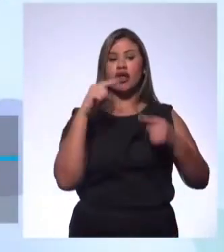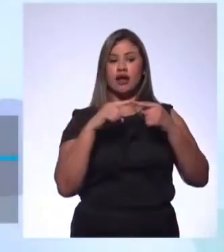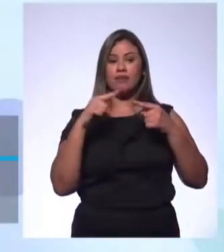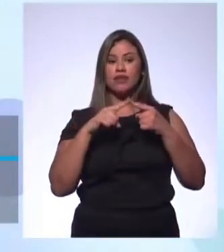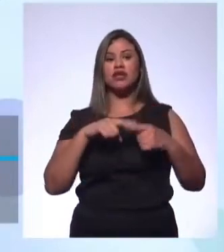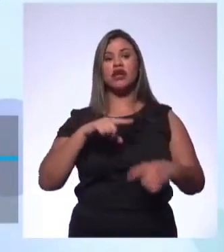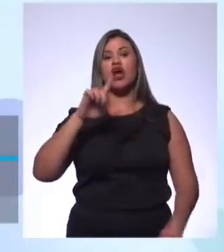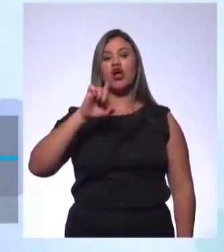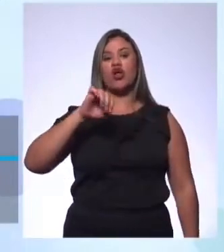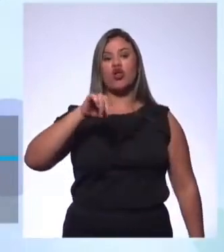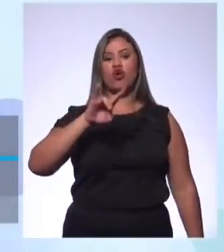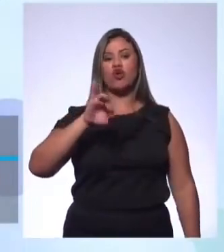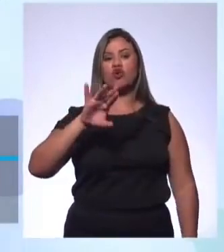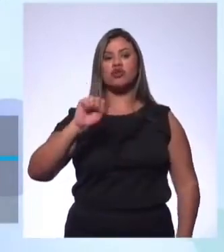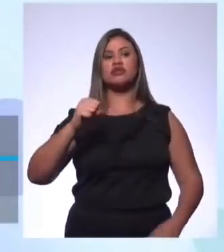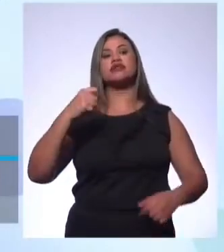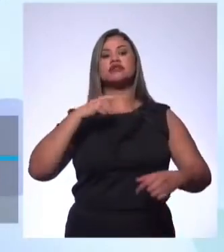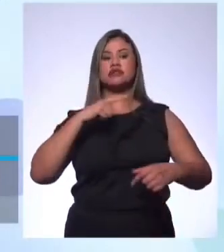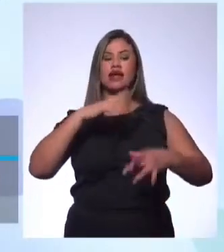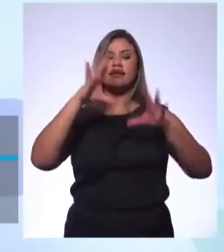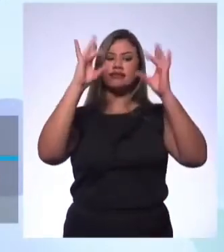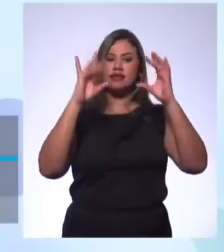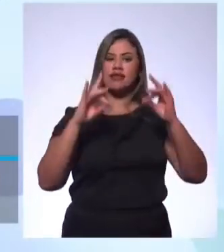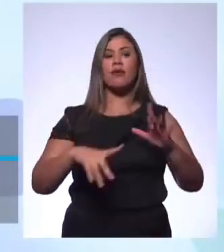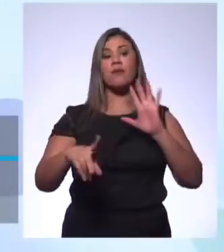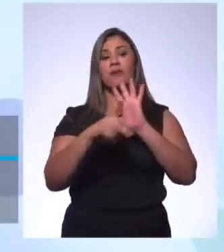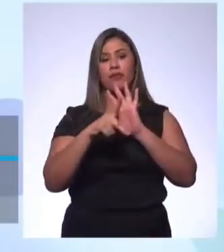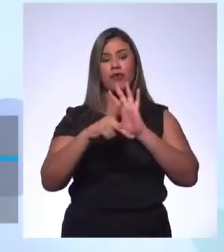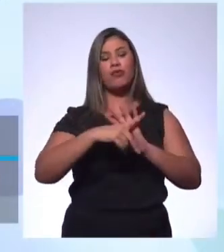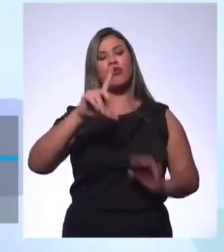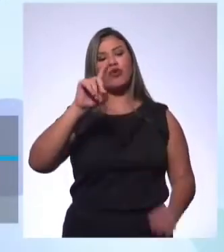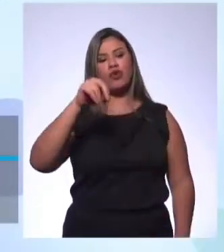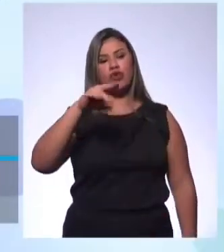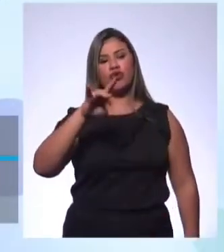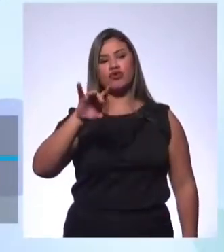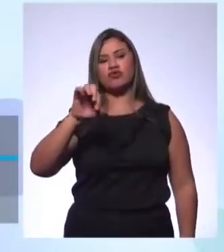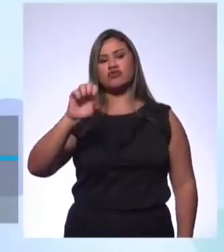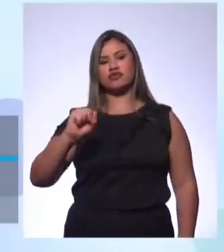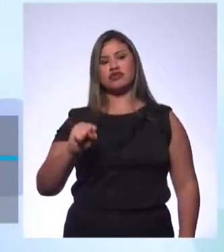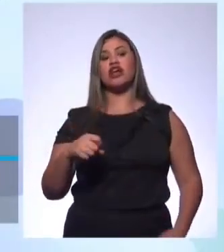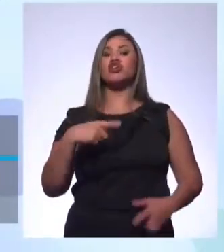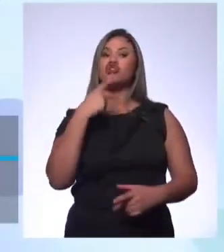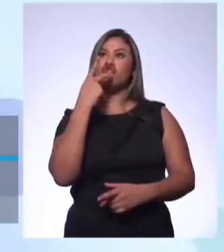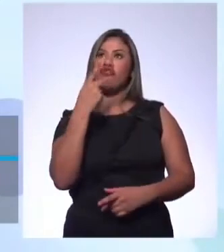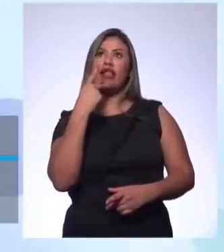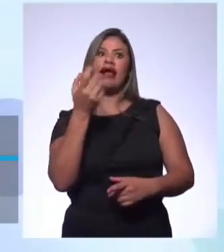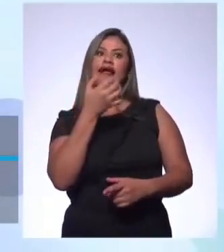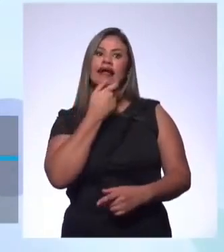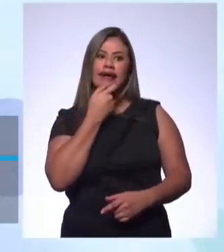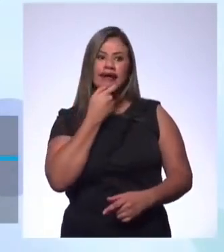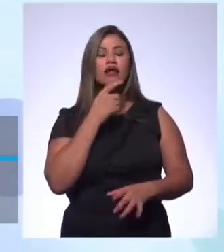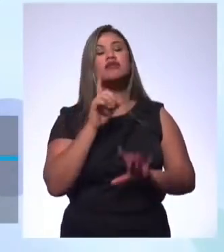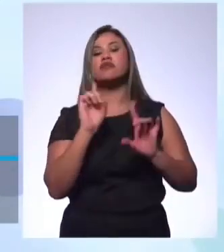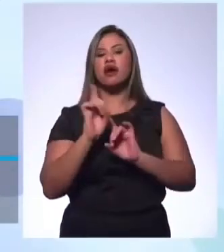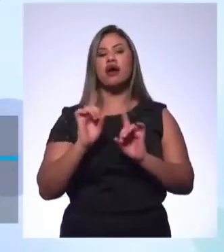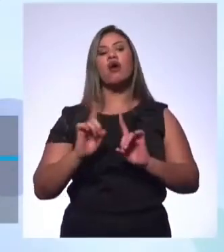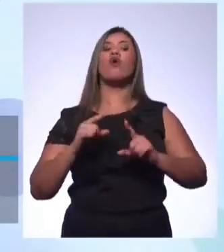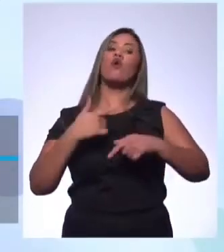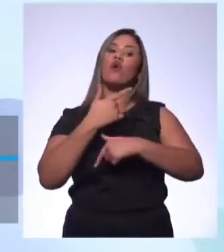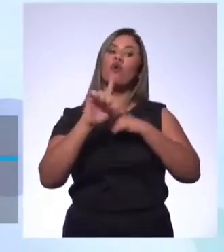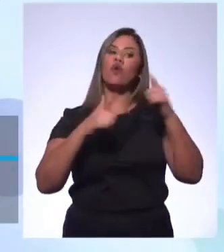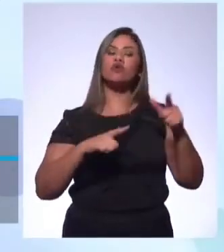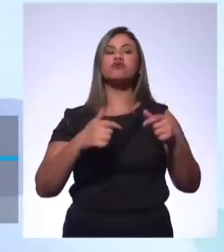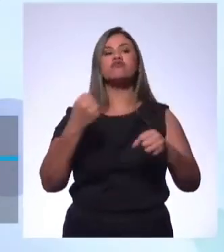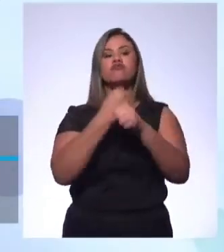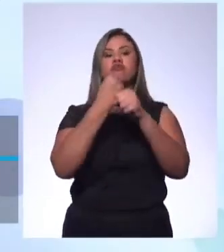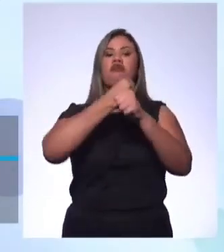as especificidades de um lugar como Londres. Então, o que acontece? Não só o fato de as pessoas falarem inglês, que é o óbvio, mas o fato de ser uma cidade com